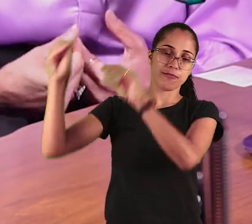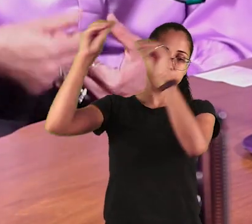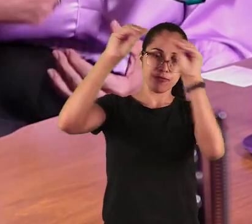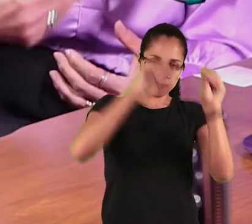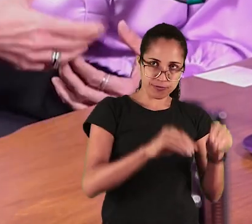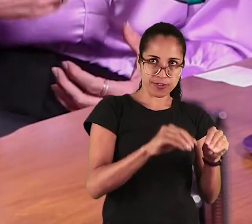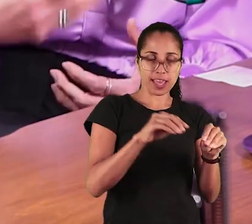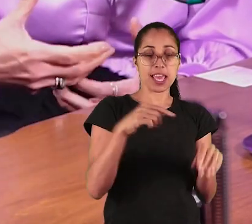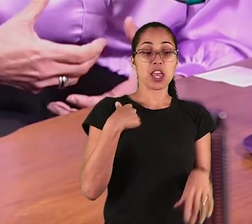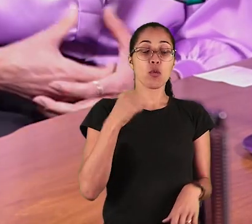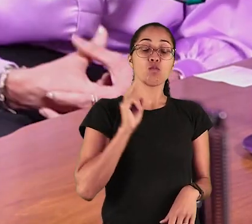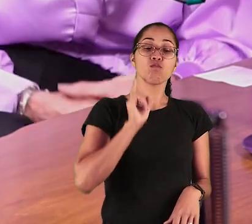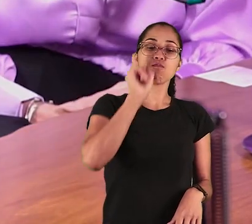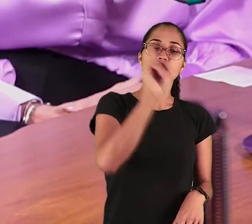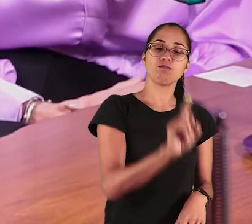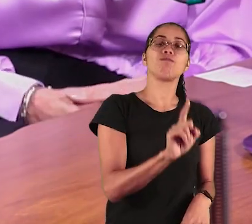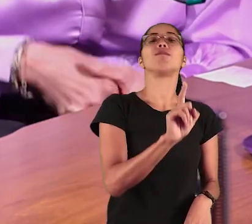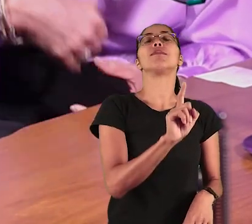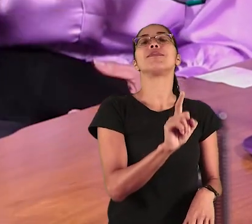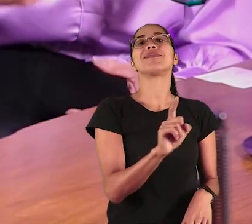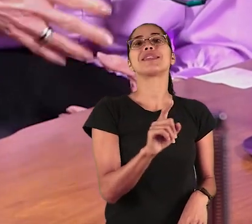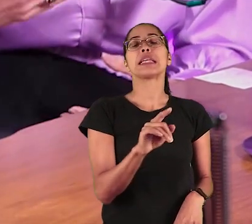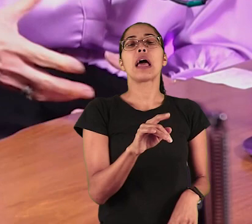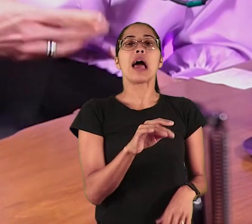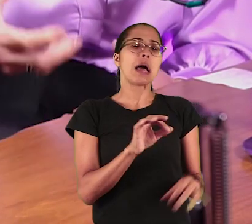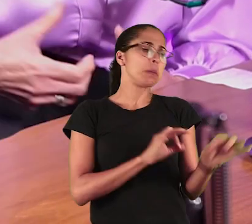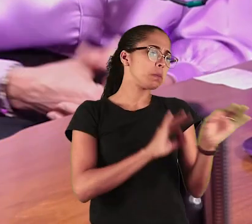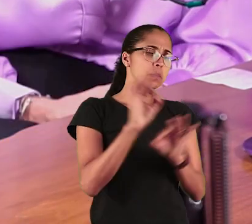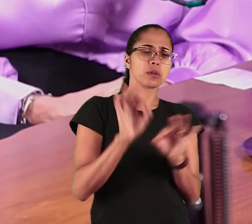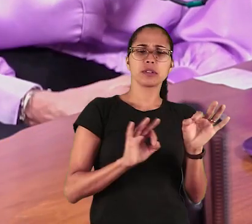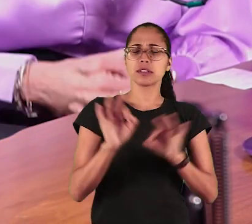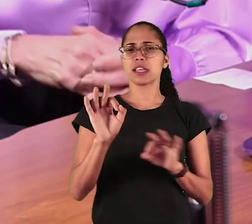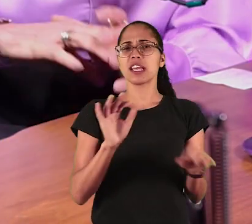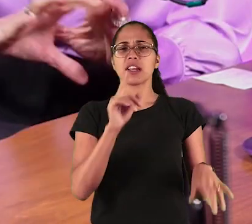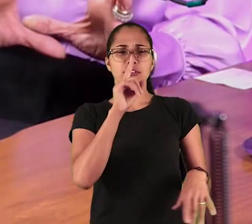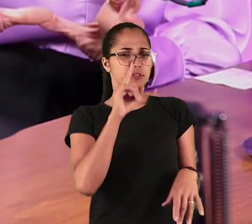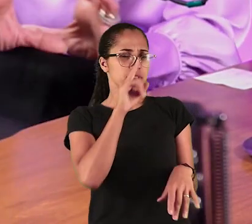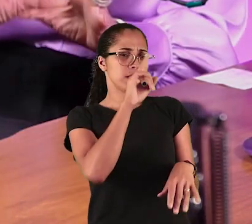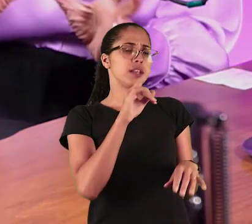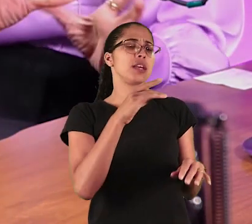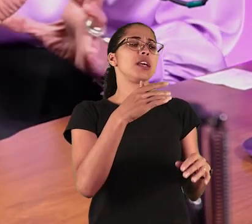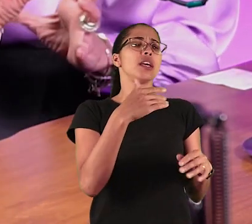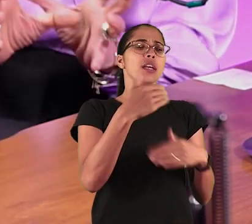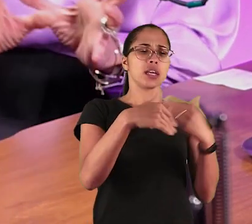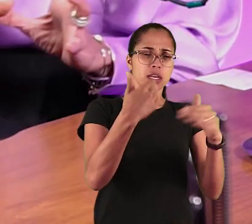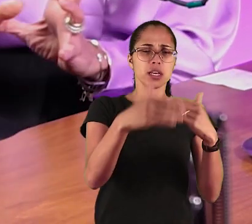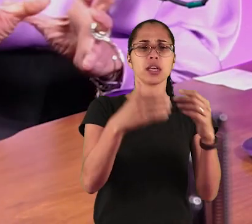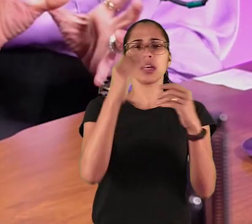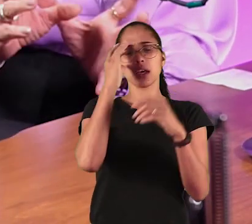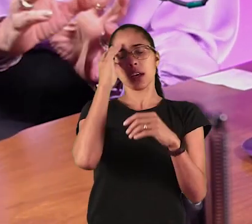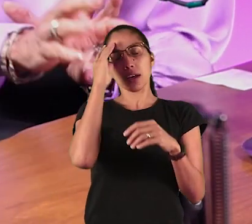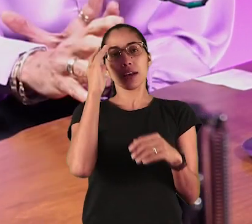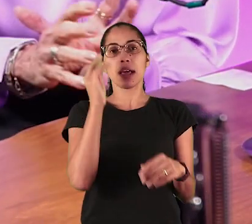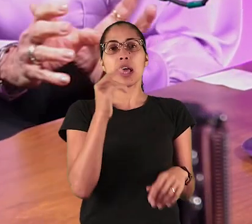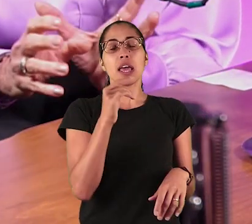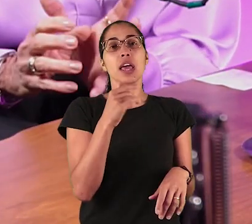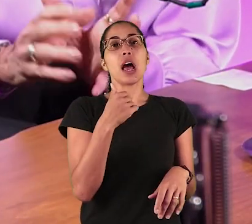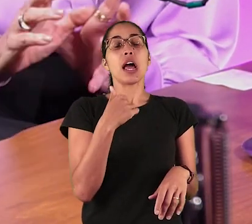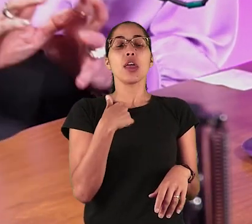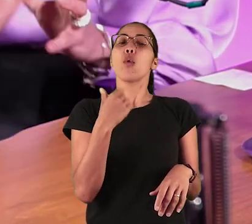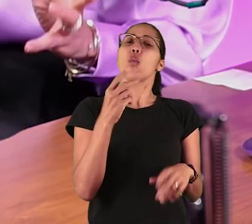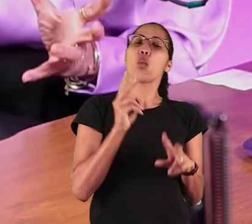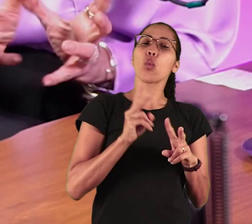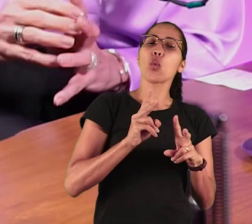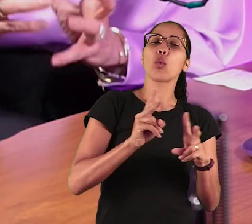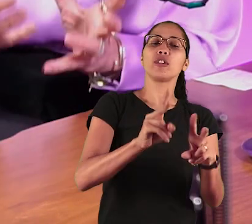pouco do meu background bastante quantitativo de modelos de risco e etc eu achei que ali bem tá bom não é o mercado não é não vou ficar no mundo